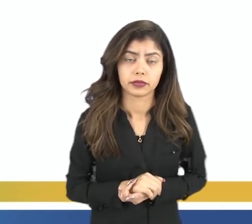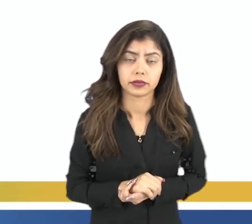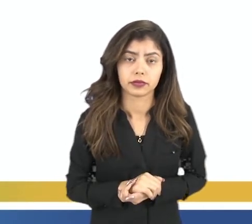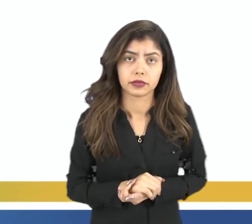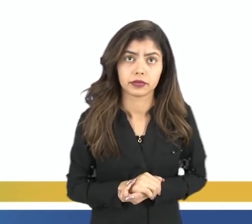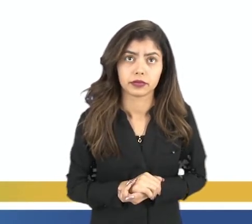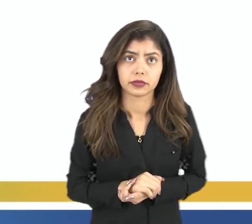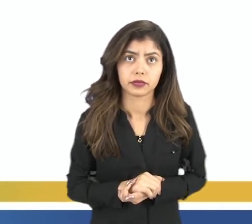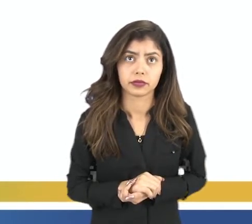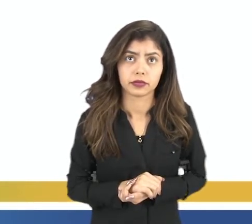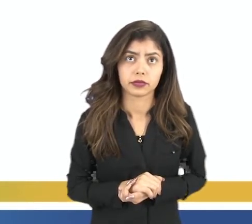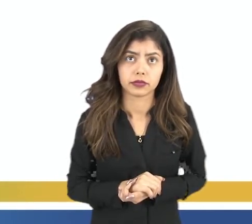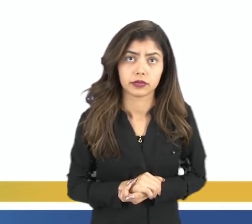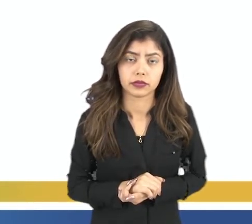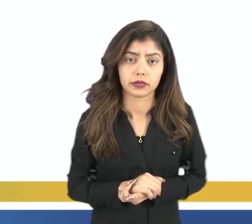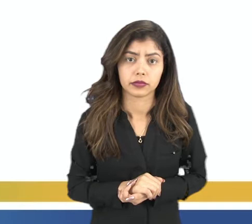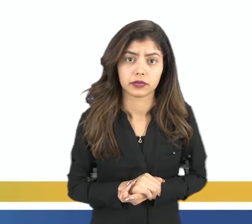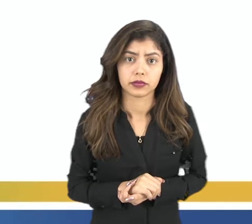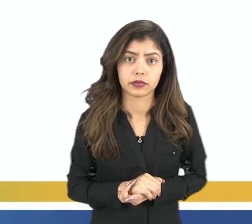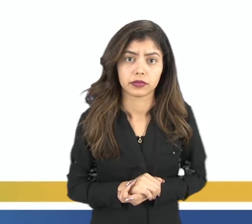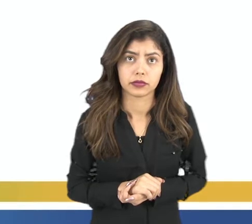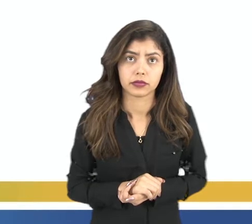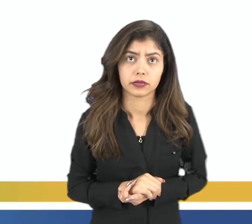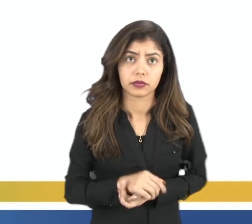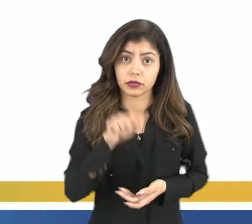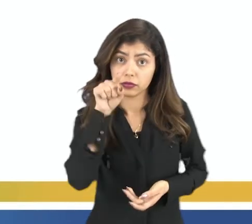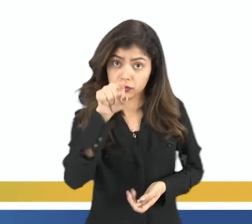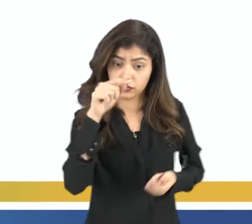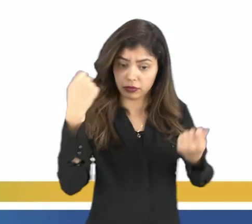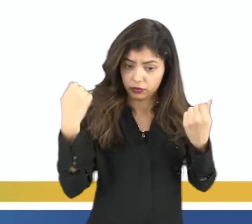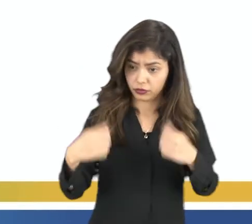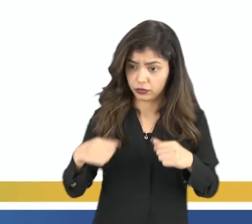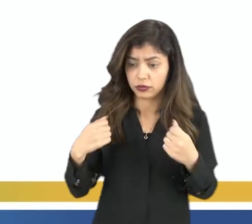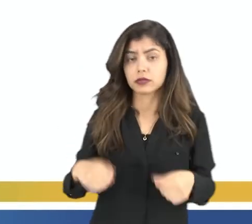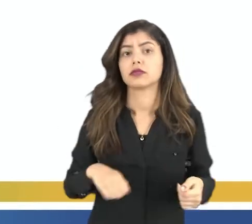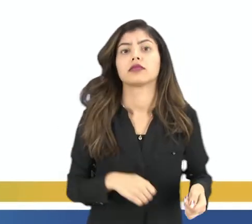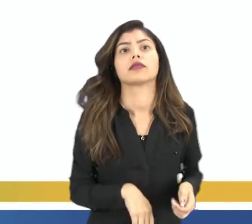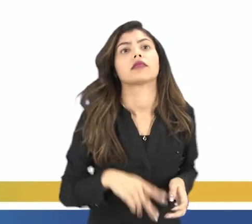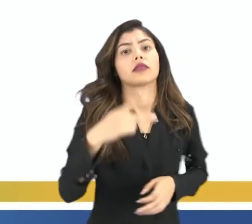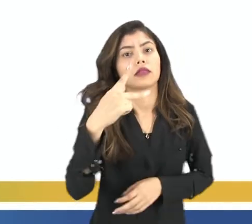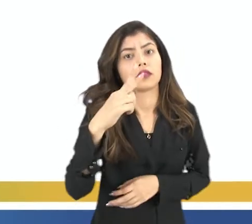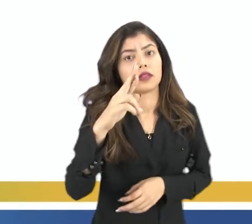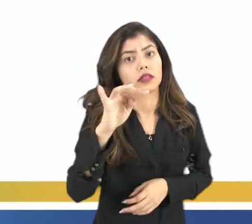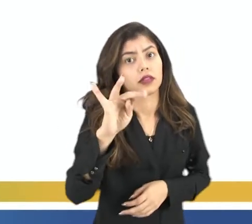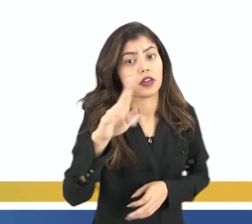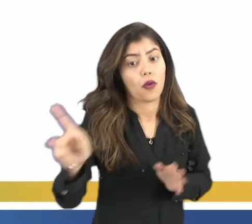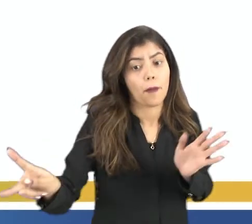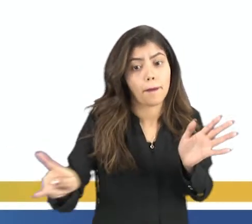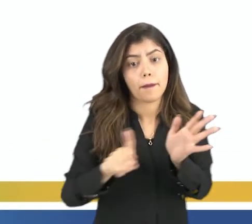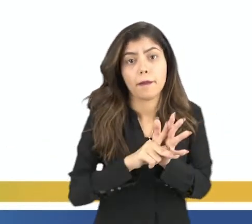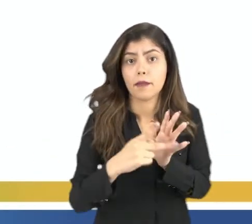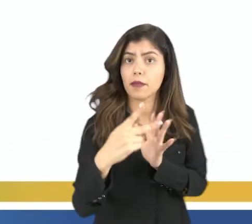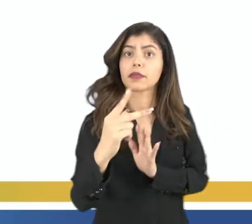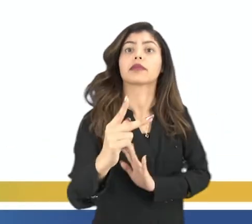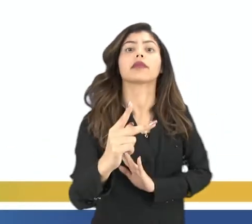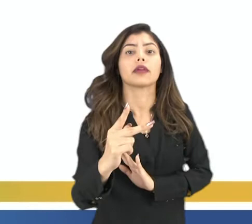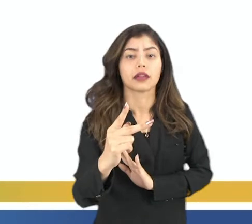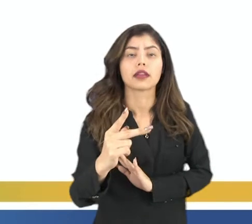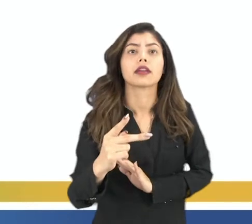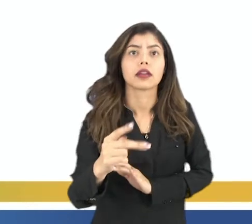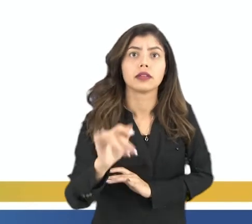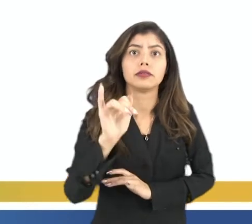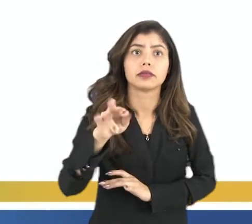protect, from the sun. Você precisa proteger você mesmo. Olha,